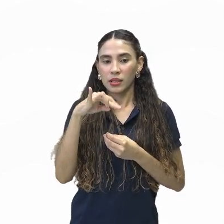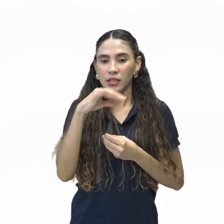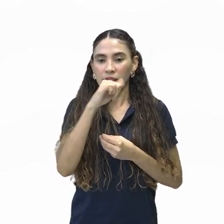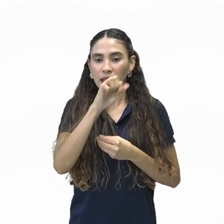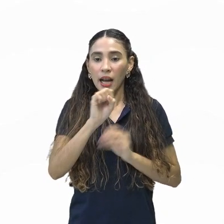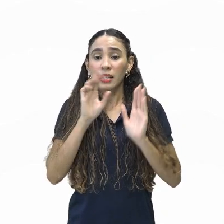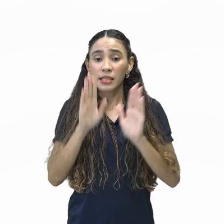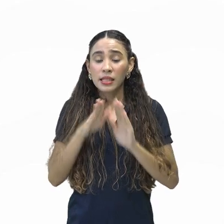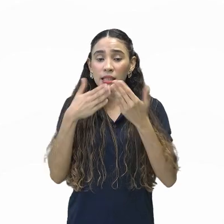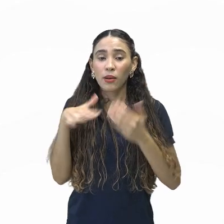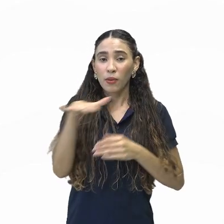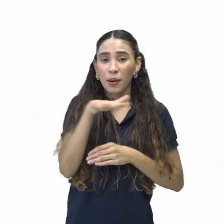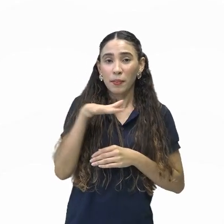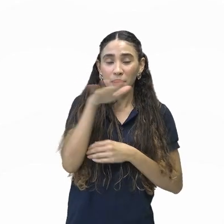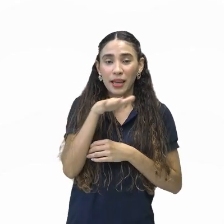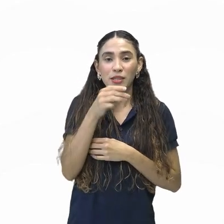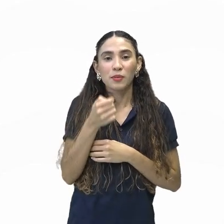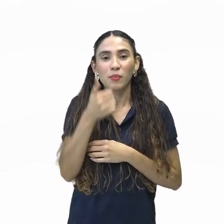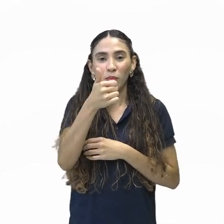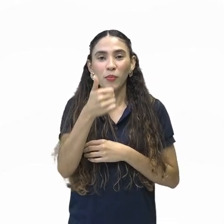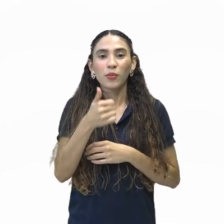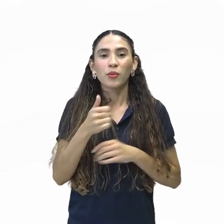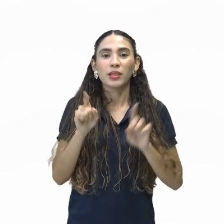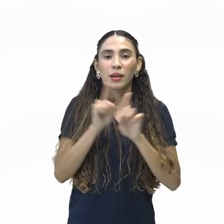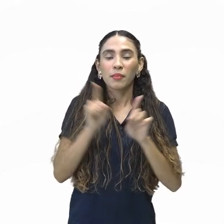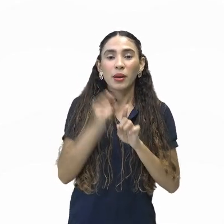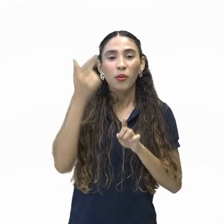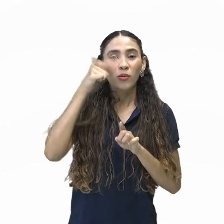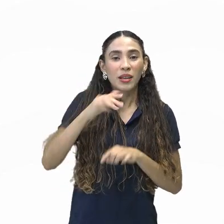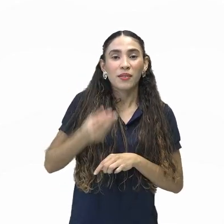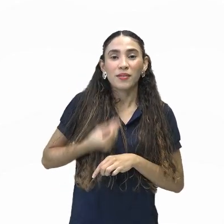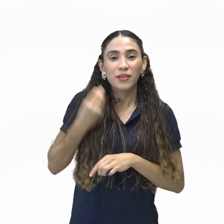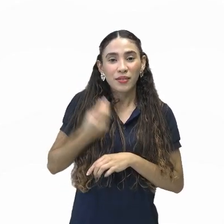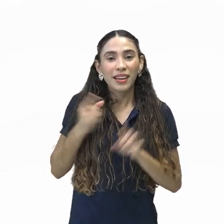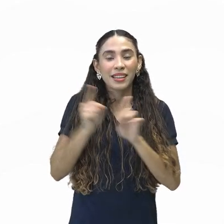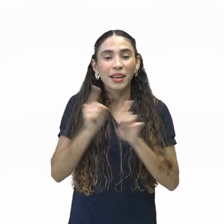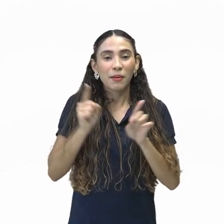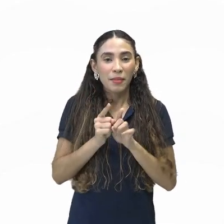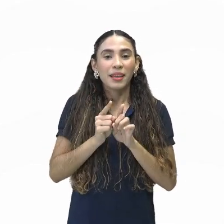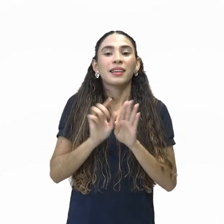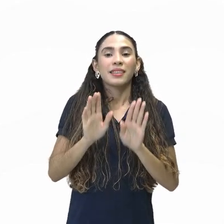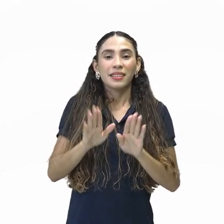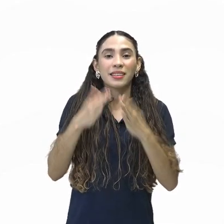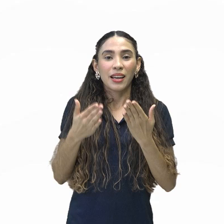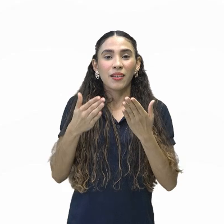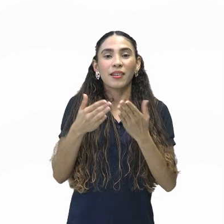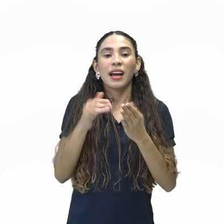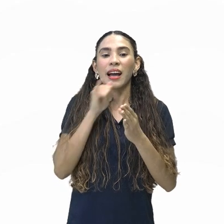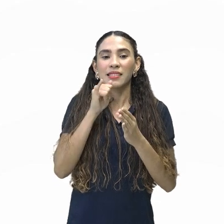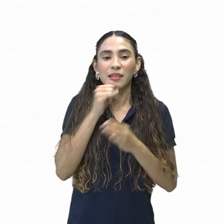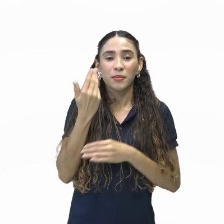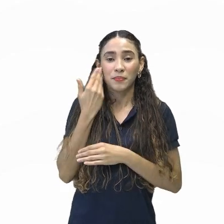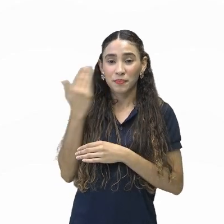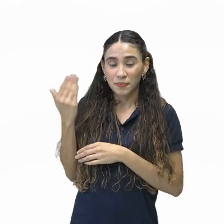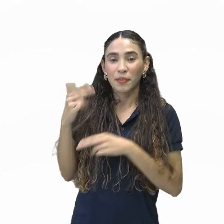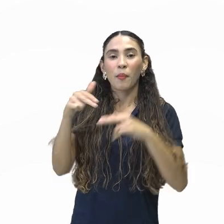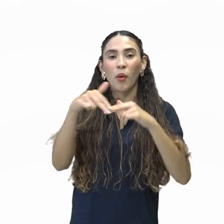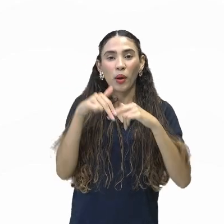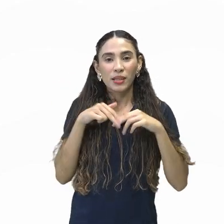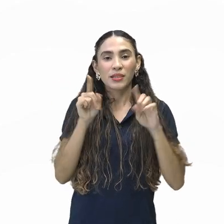em ambientes onde poucos indivíduos conseguiriam sobreviver, estão aí as árqueas, né? Por isso que